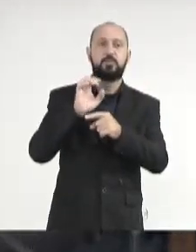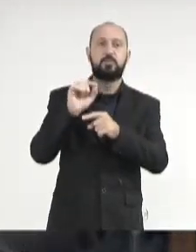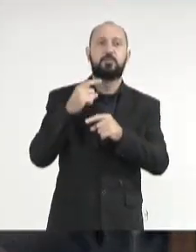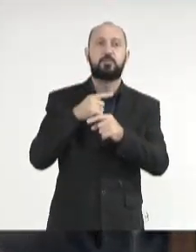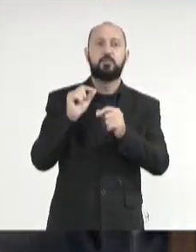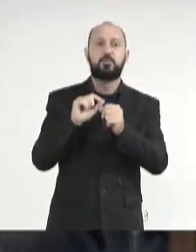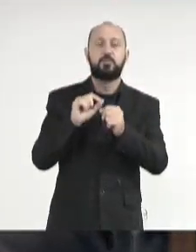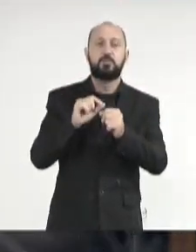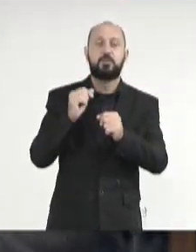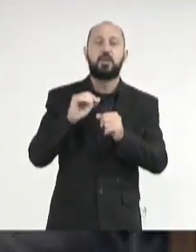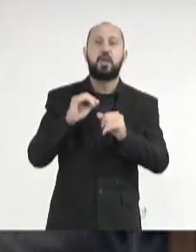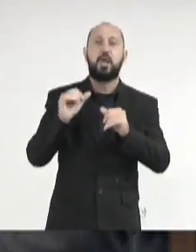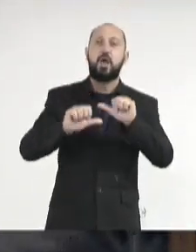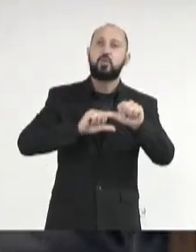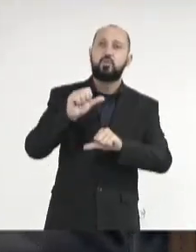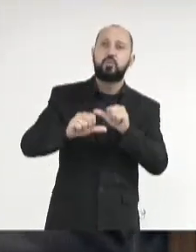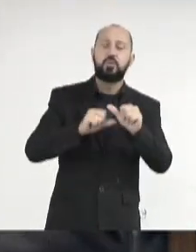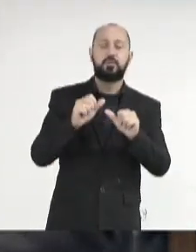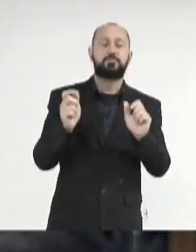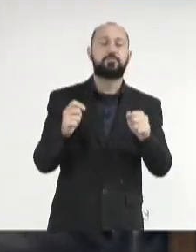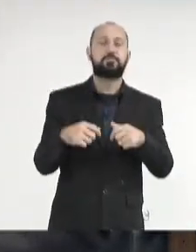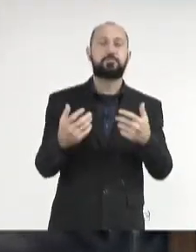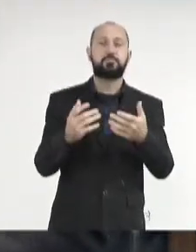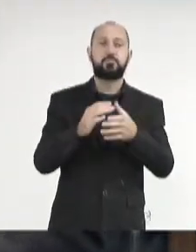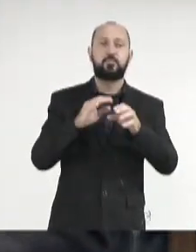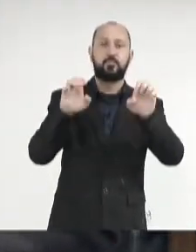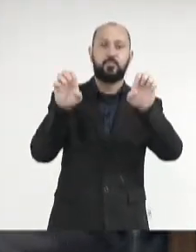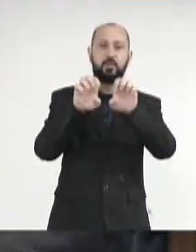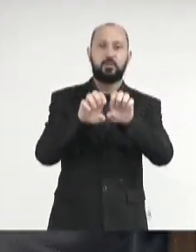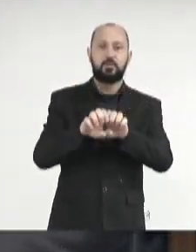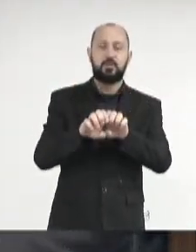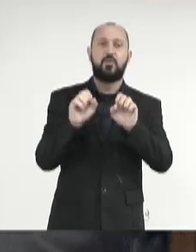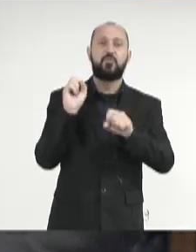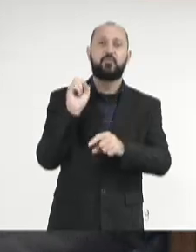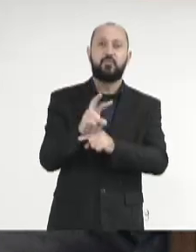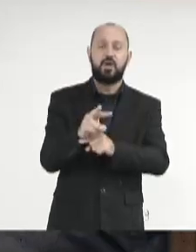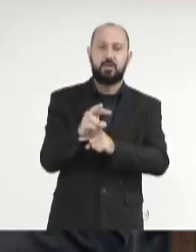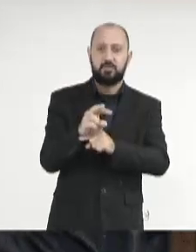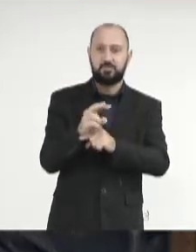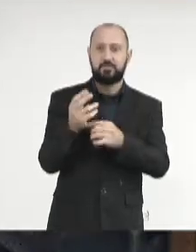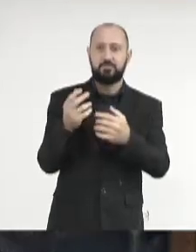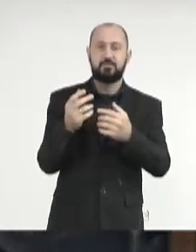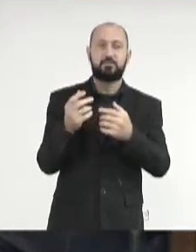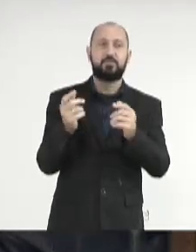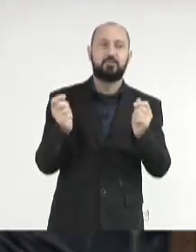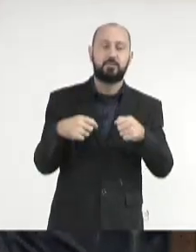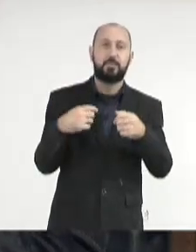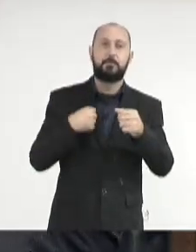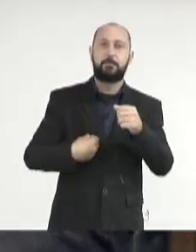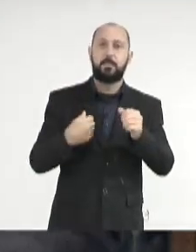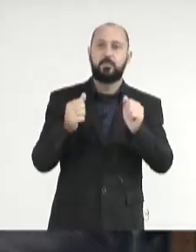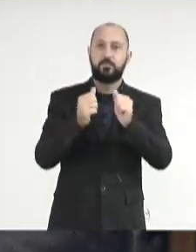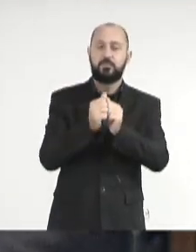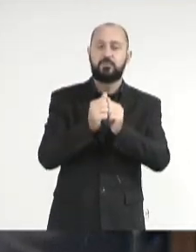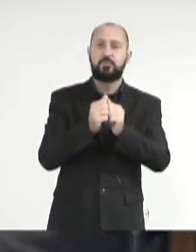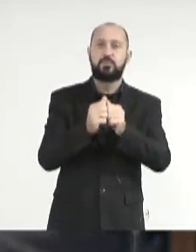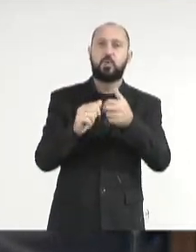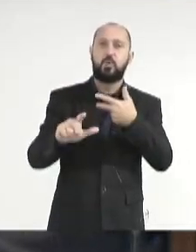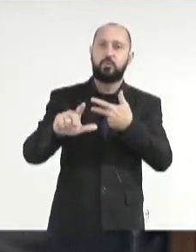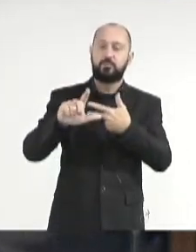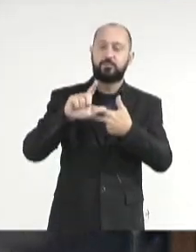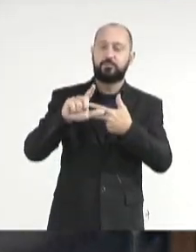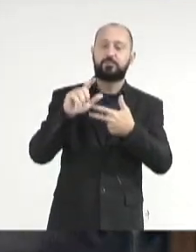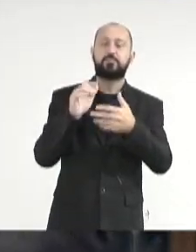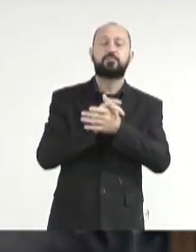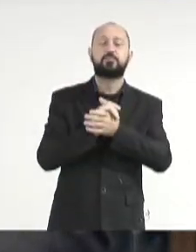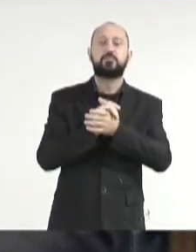traz atualização sobre a estrutura de cargos do poder, aliás, faz parte do Poder Legislativo, né, o Tribunal